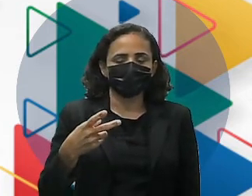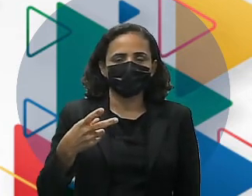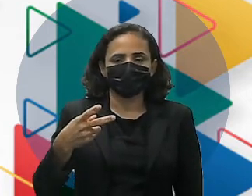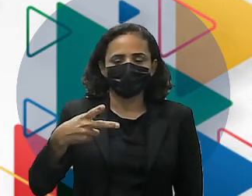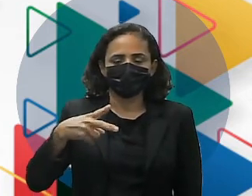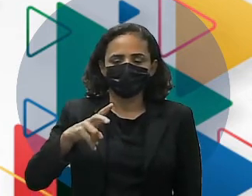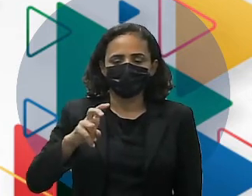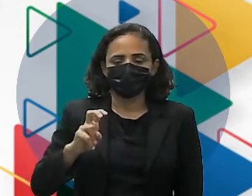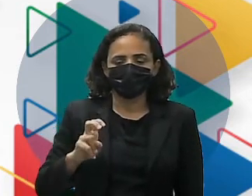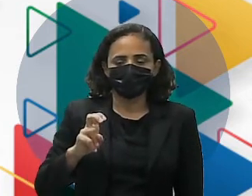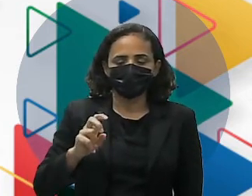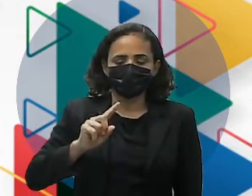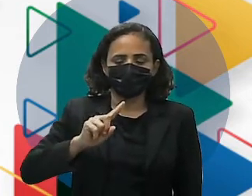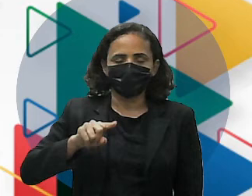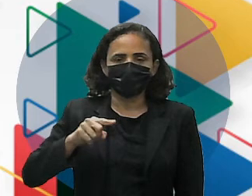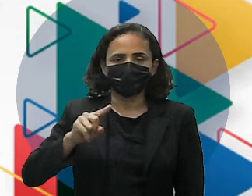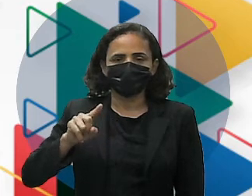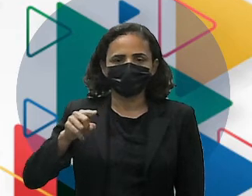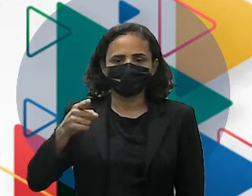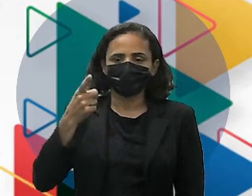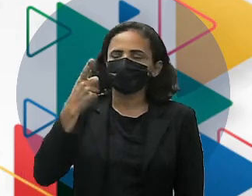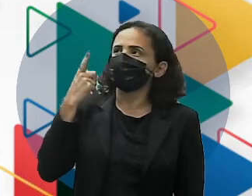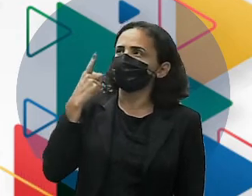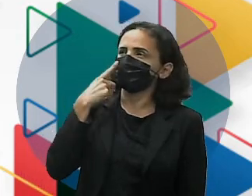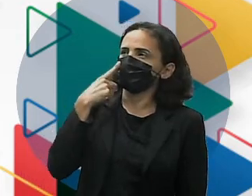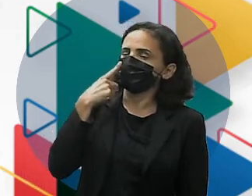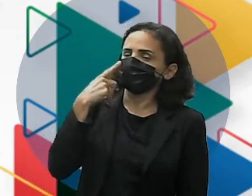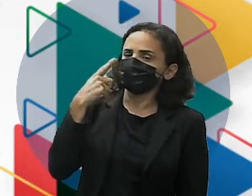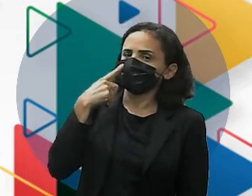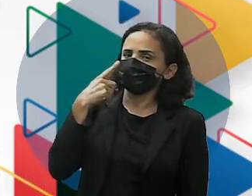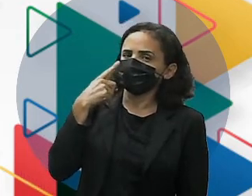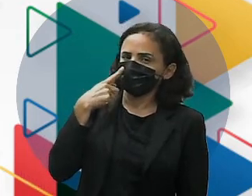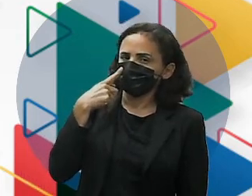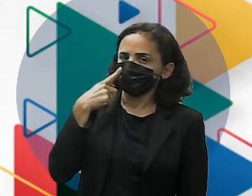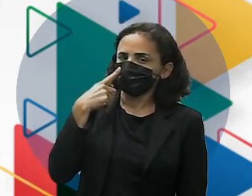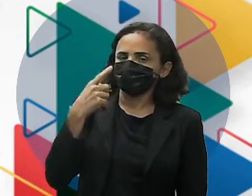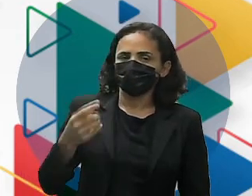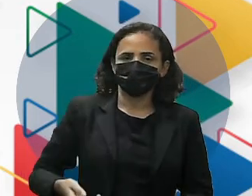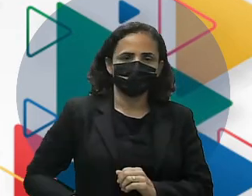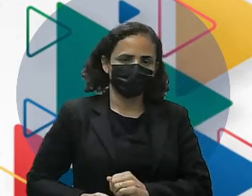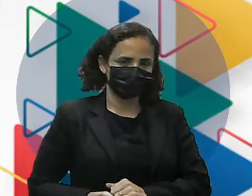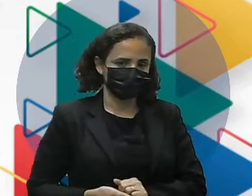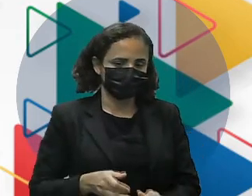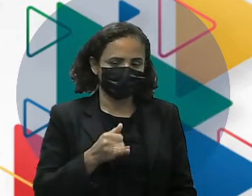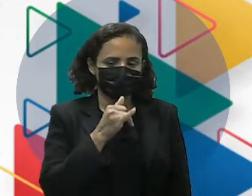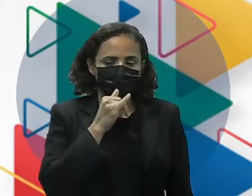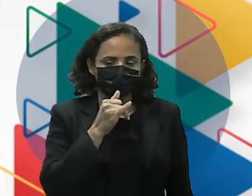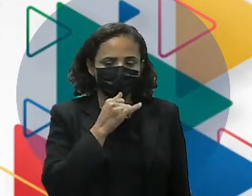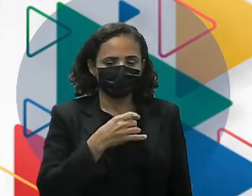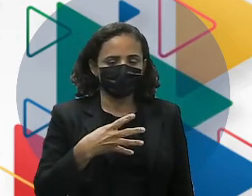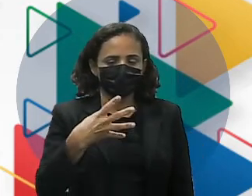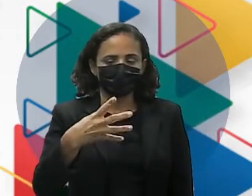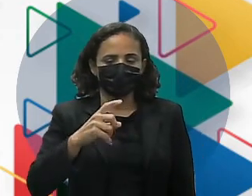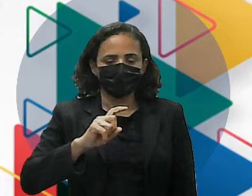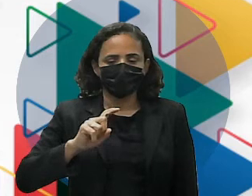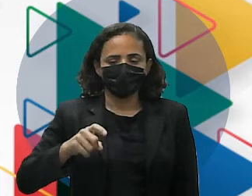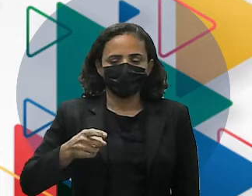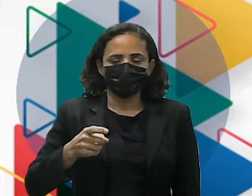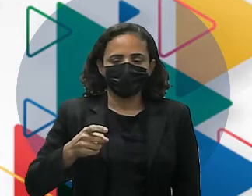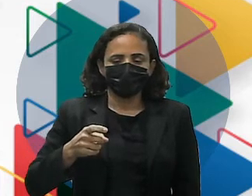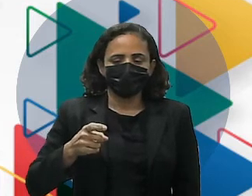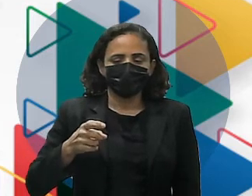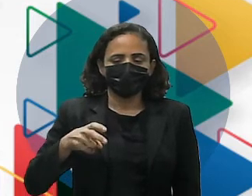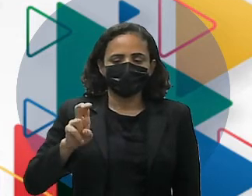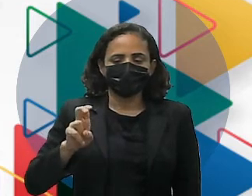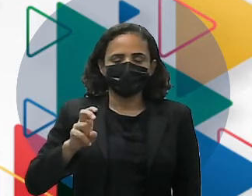vou calcular aqui por fatoração o menor múltiplo que eles têm em comum. Por exemplo, o 4 dividiremos por 2, o